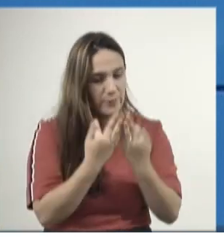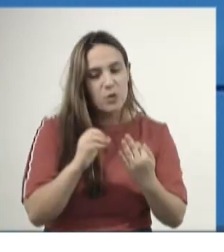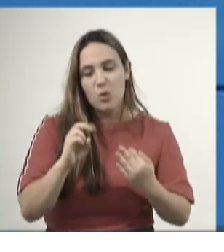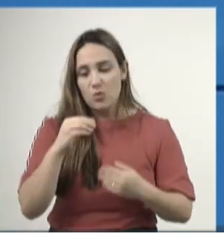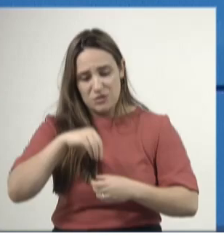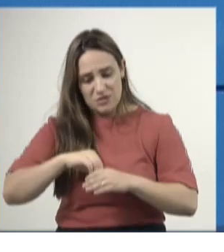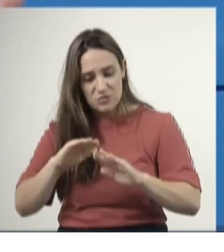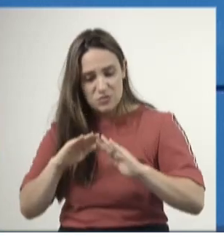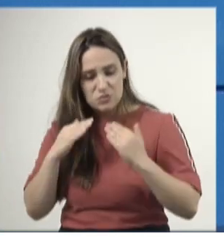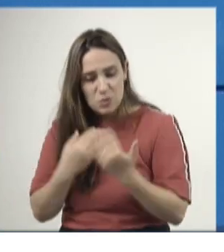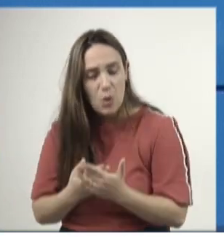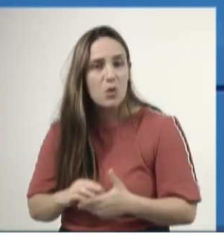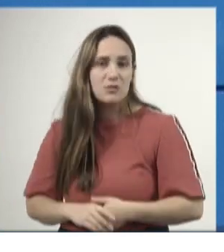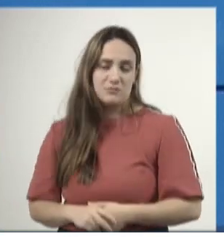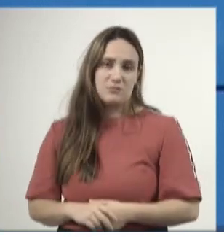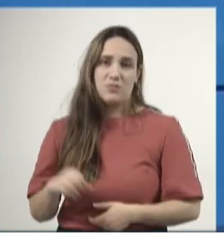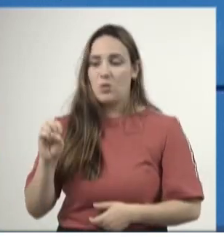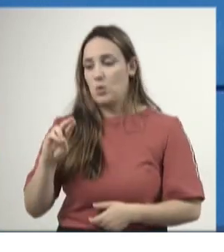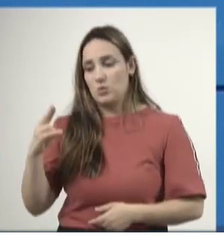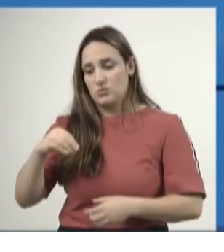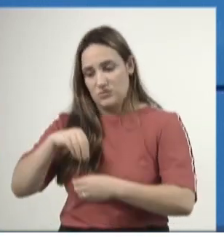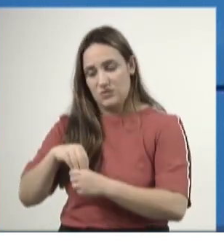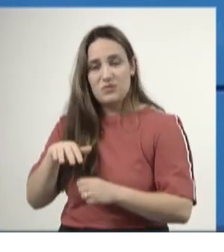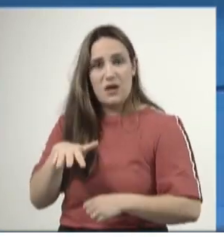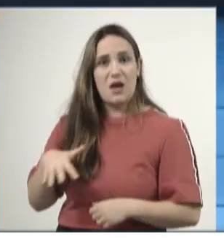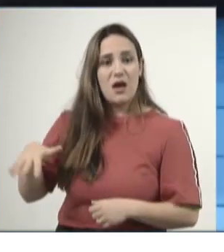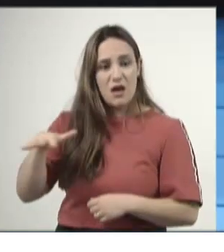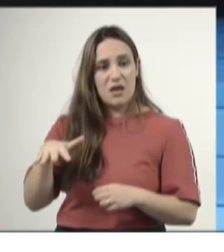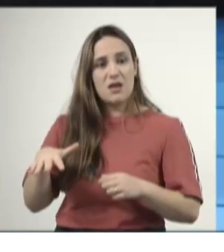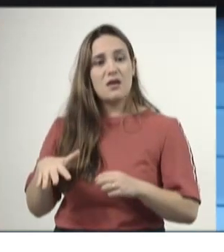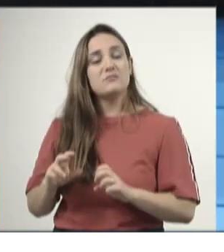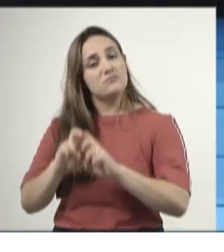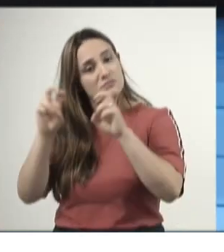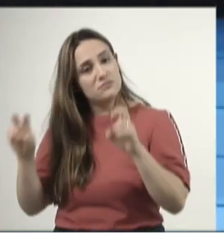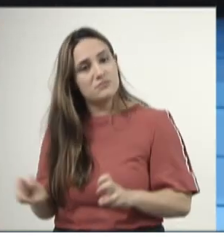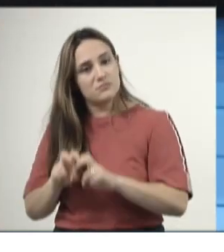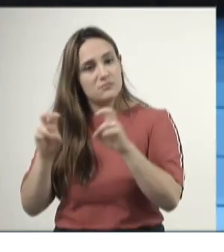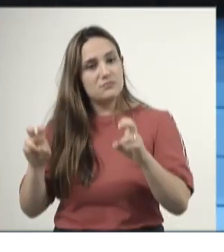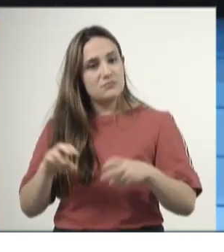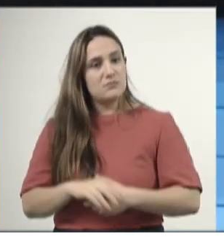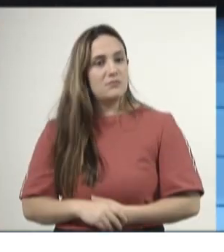da escola, há um sofrimento dentro do espaço virtual.